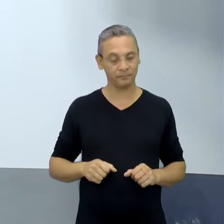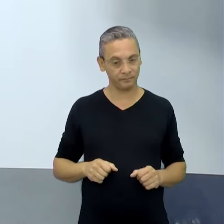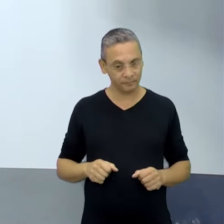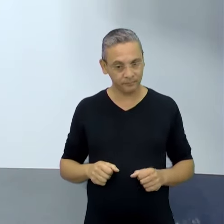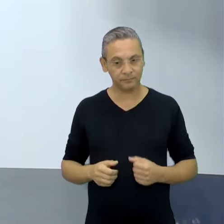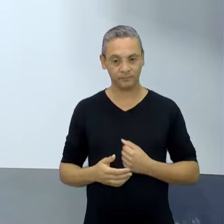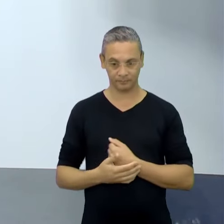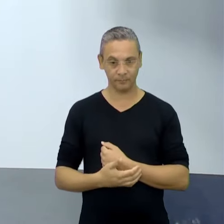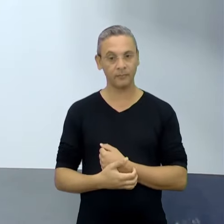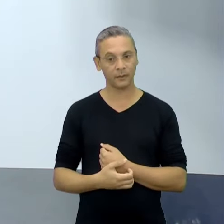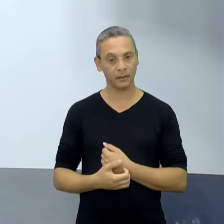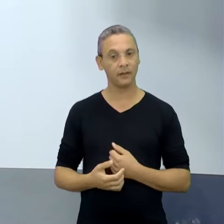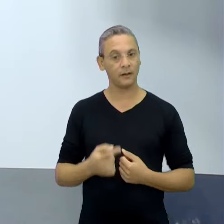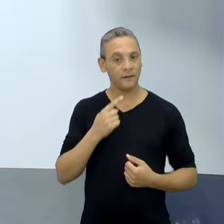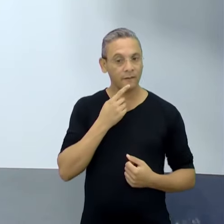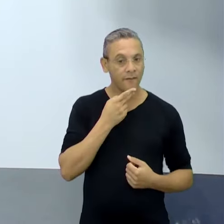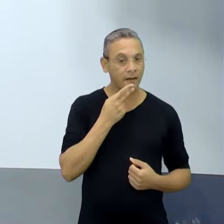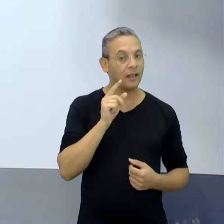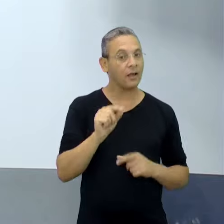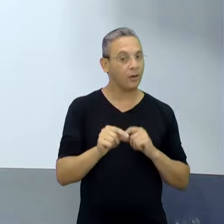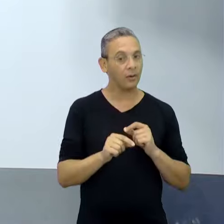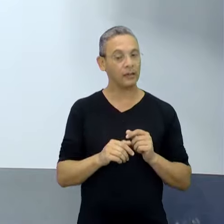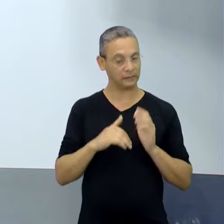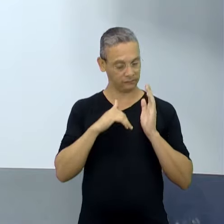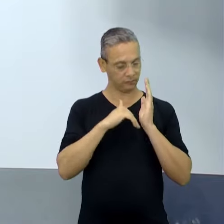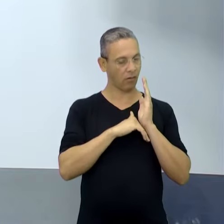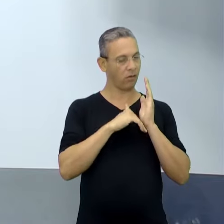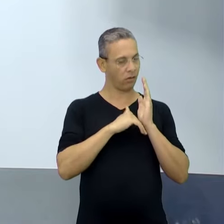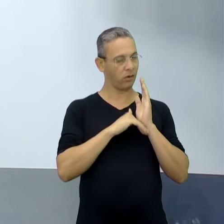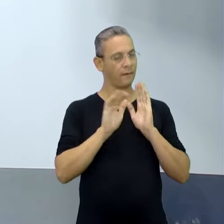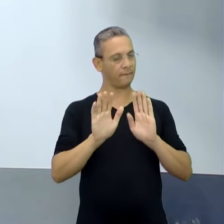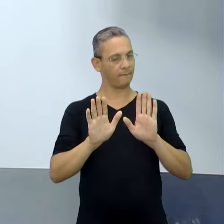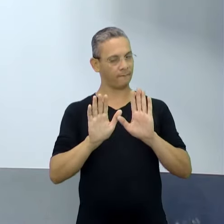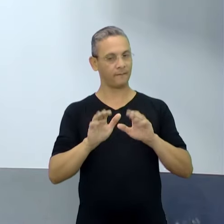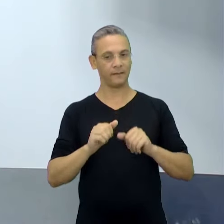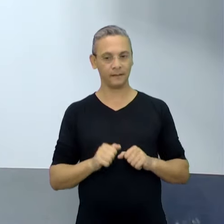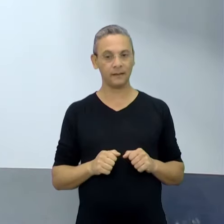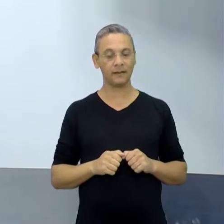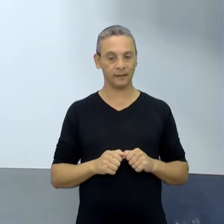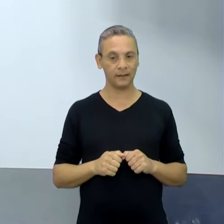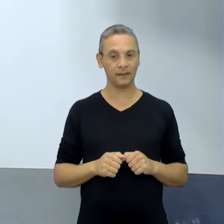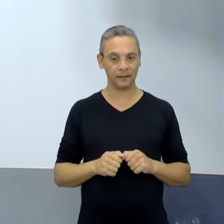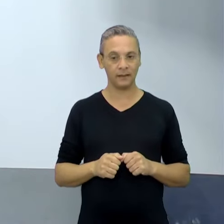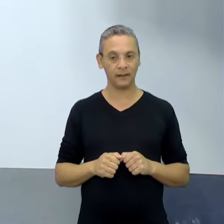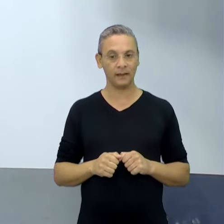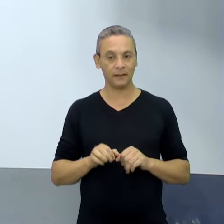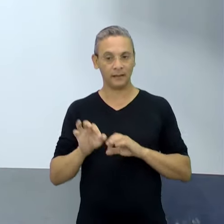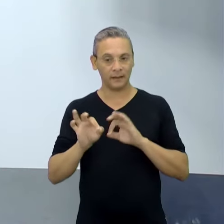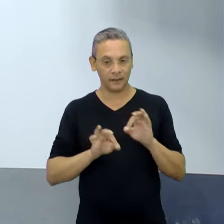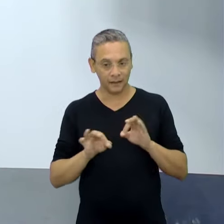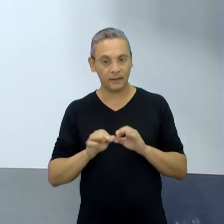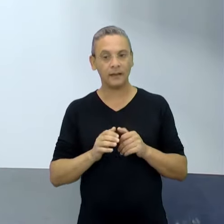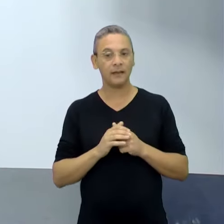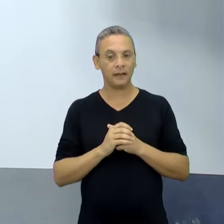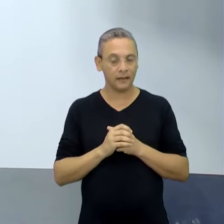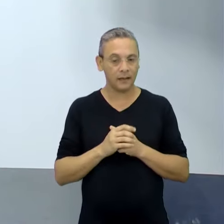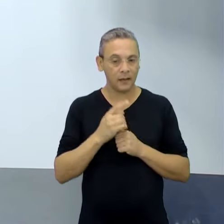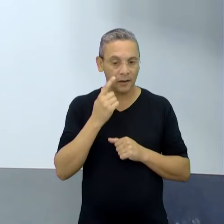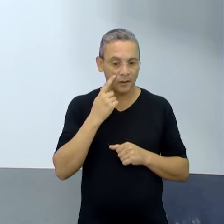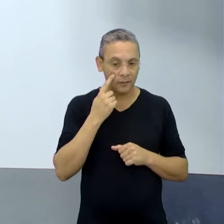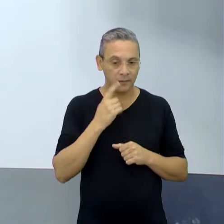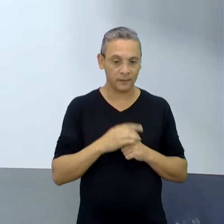Inclusive, deixa eu te falar uma coisa, segredo aqui para nós, componente curricular eficiência energética. Olha